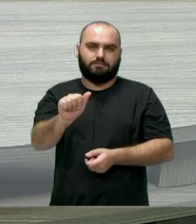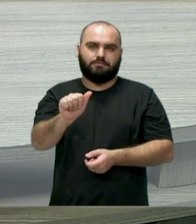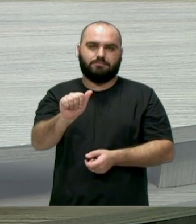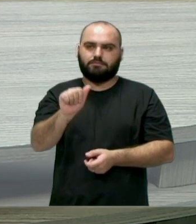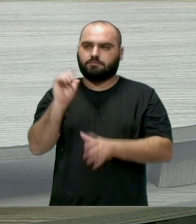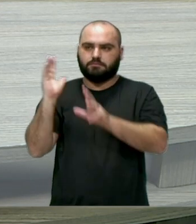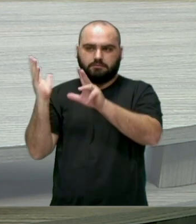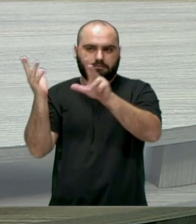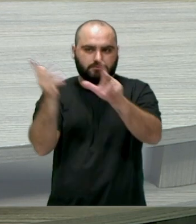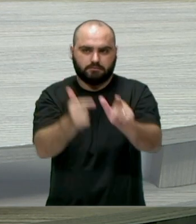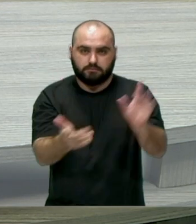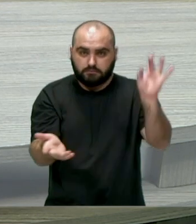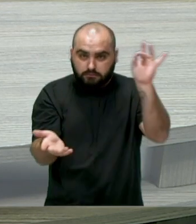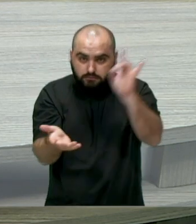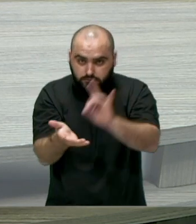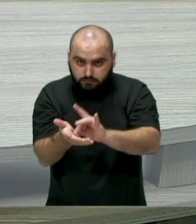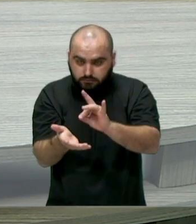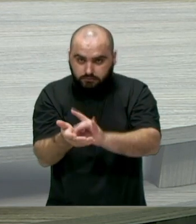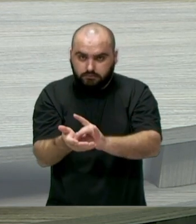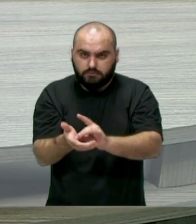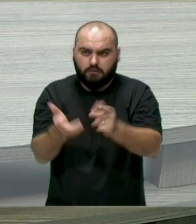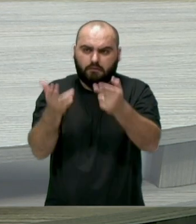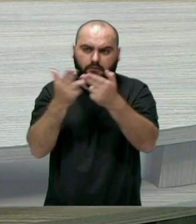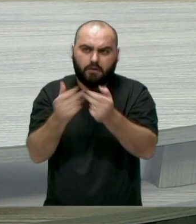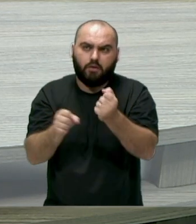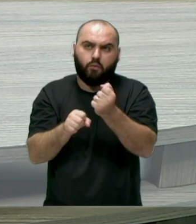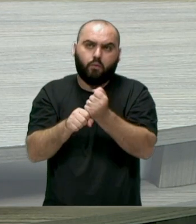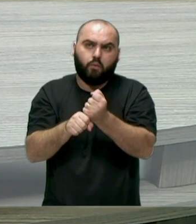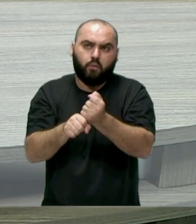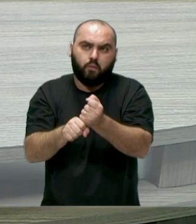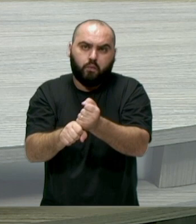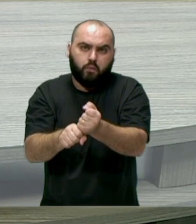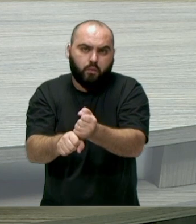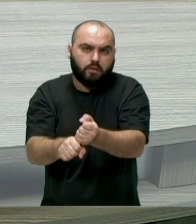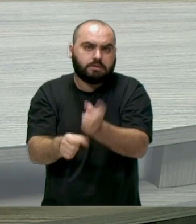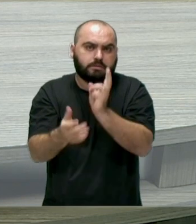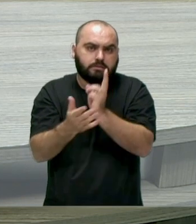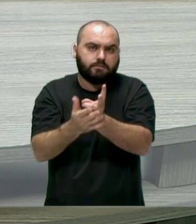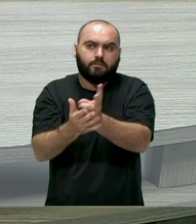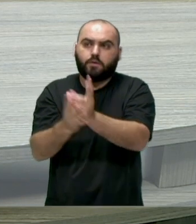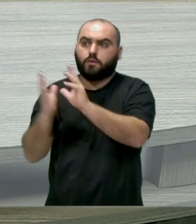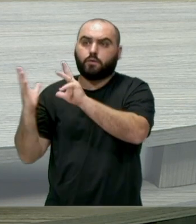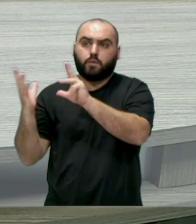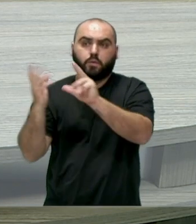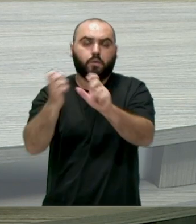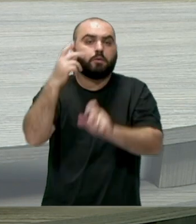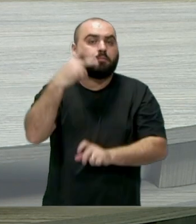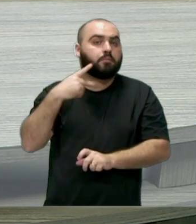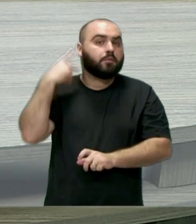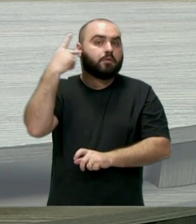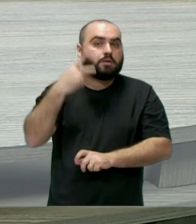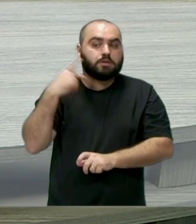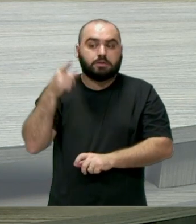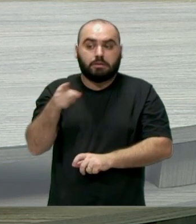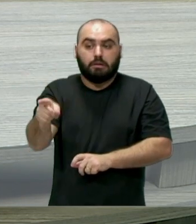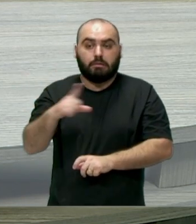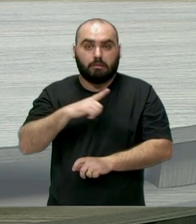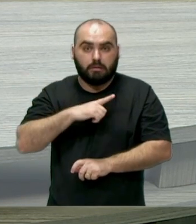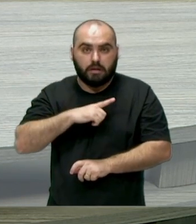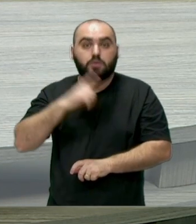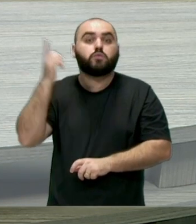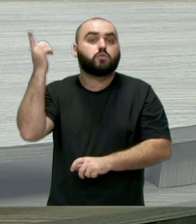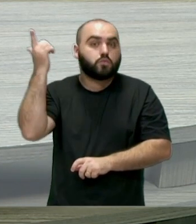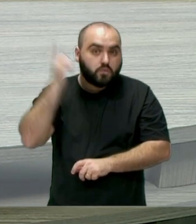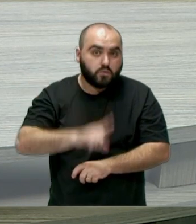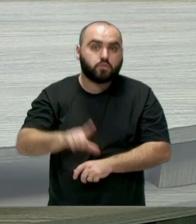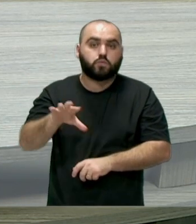consolidada, né, há muitos e muitos anos. Todos os políticos que aí estão e que aqui estão se